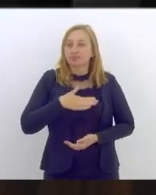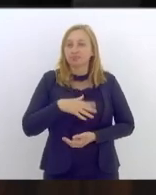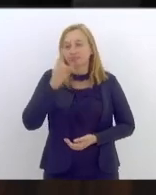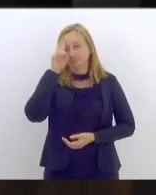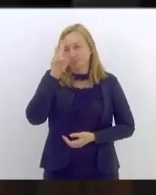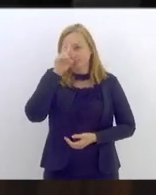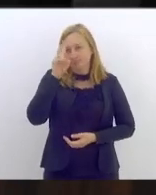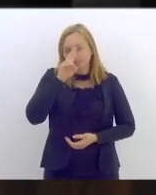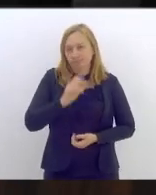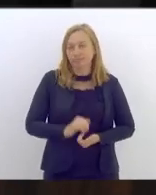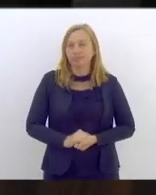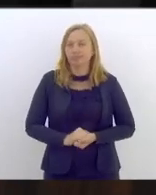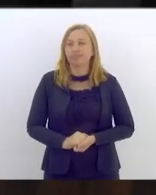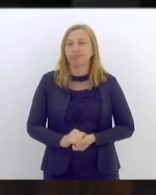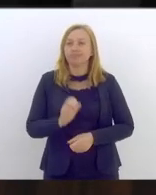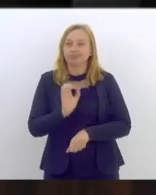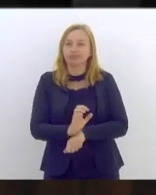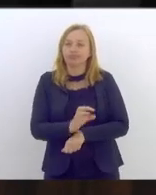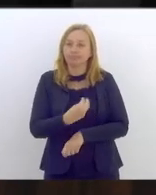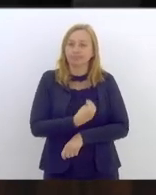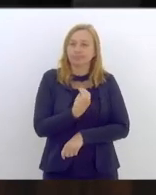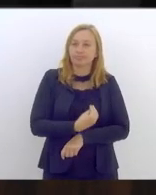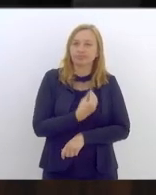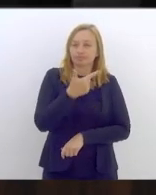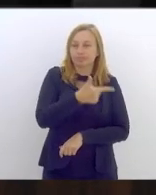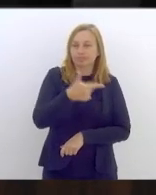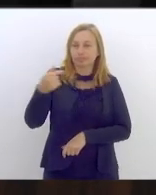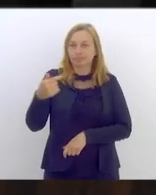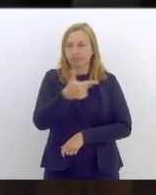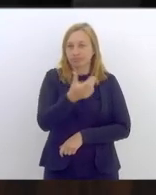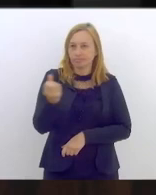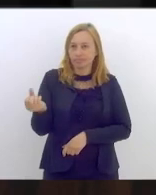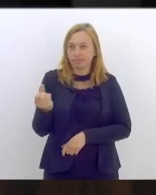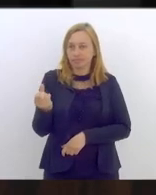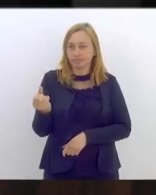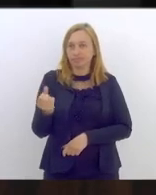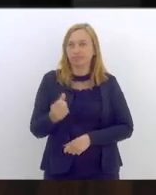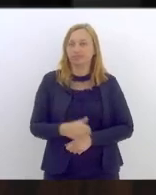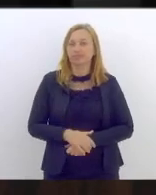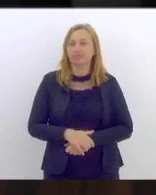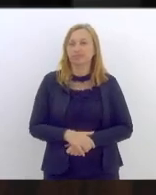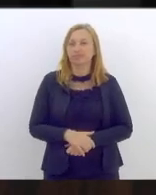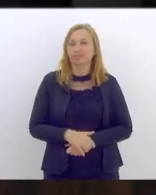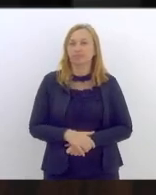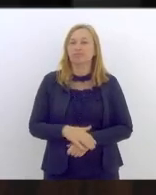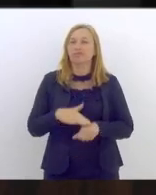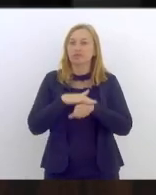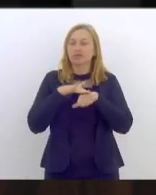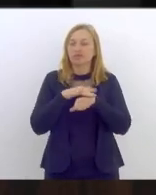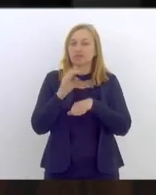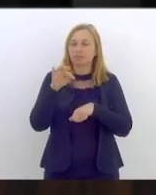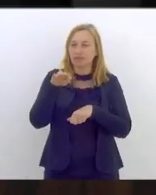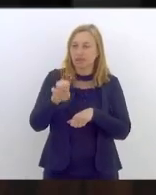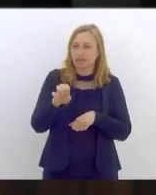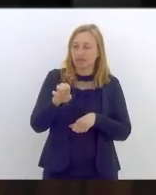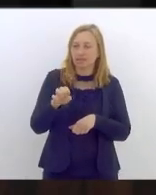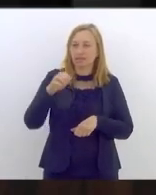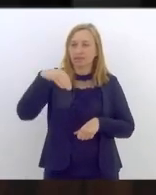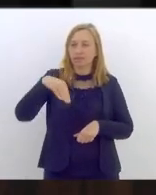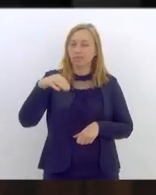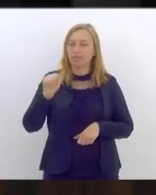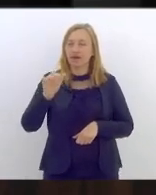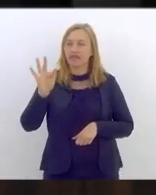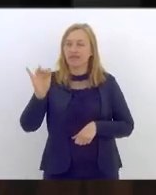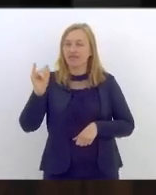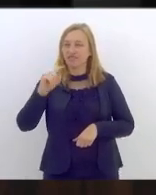o que o estado passou em 16 17 conversarmos agora lá no gabinete do tomou inchou quando eu tô uma fã